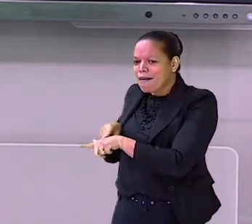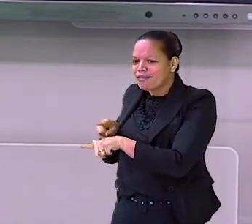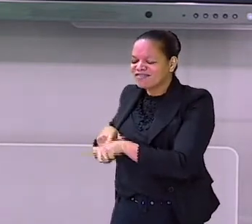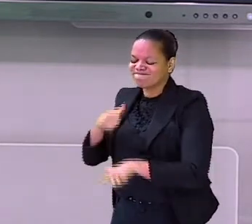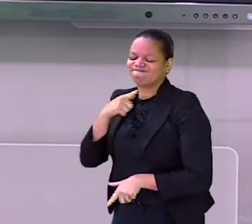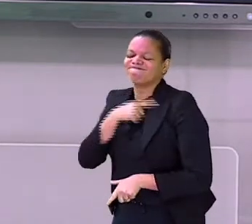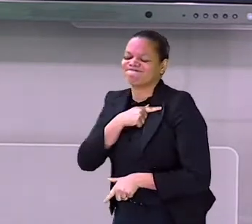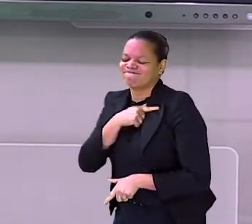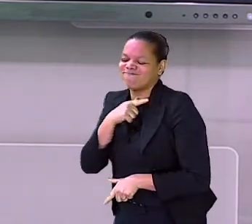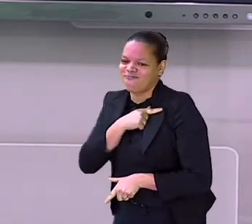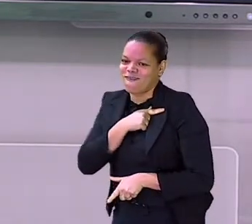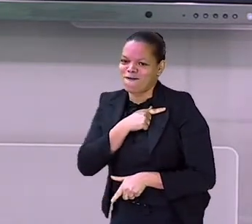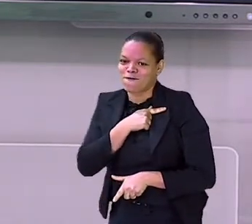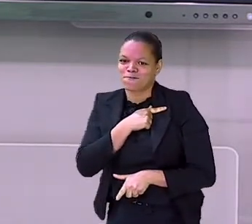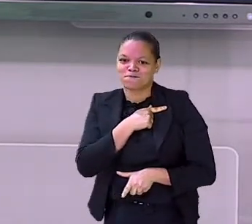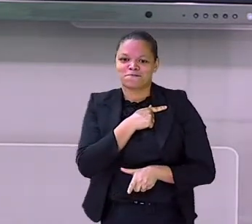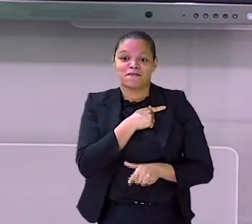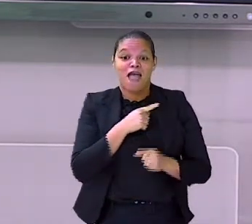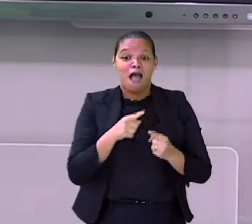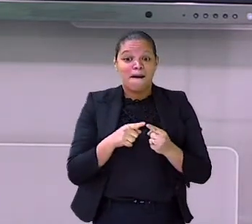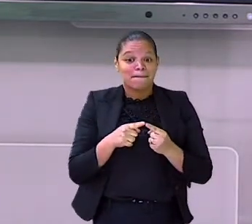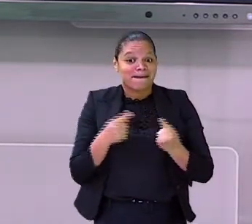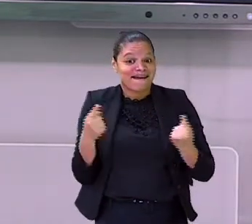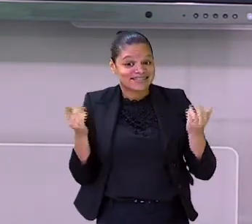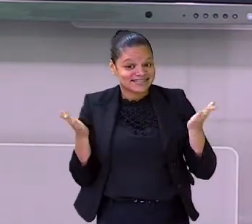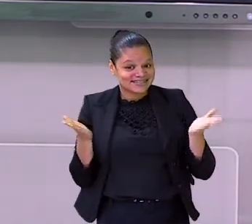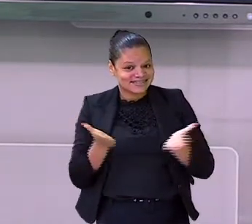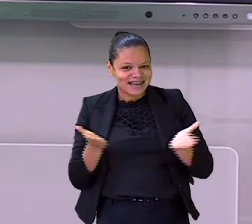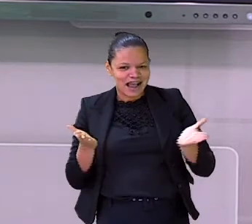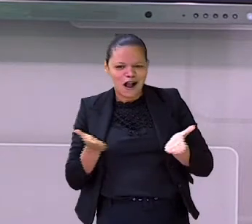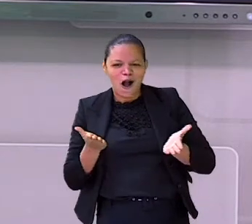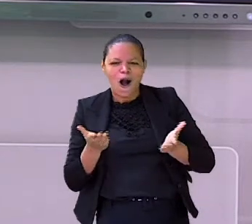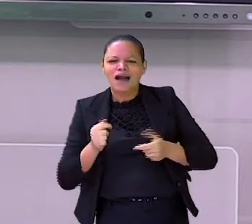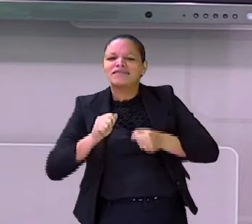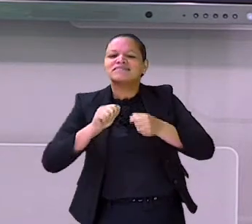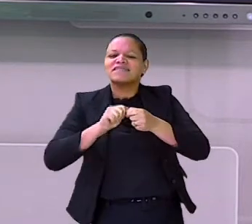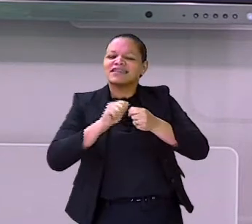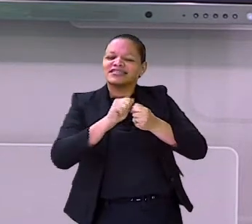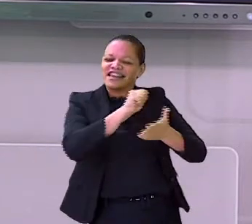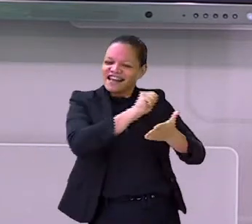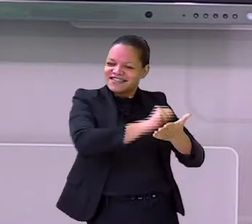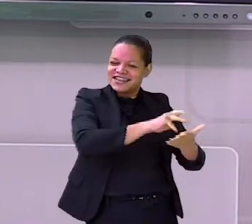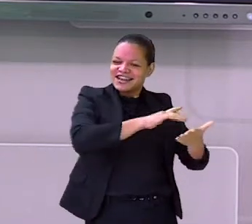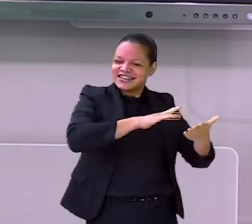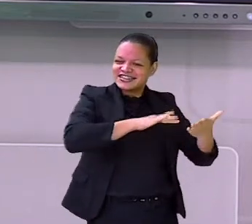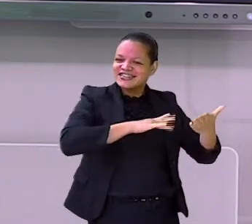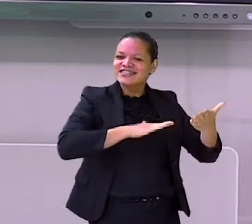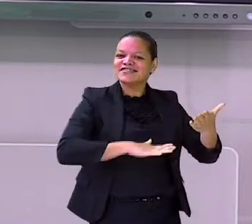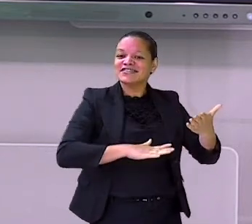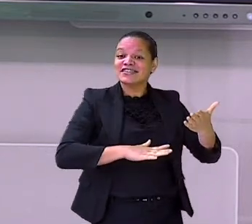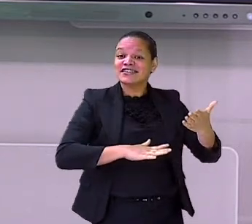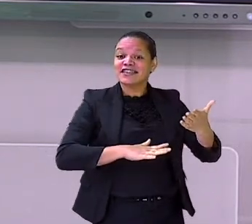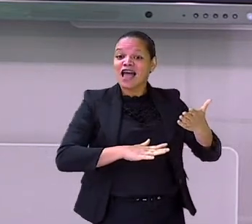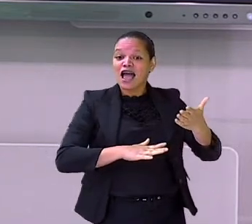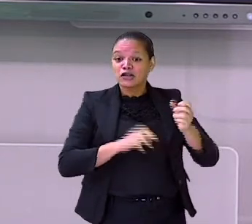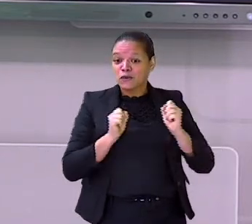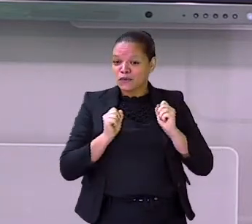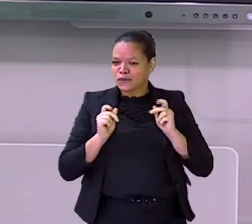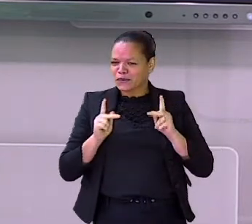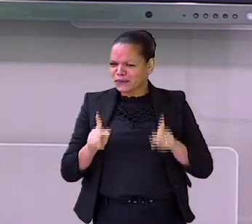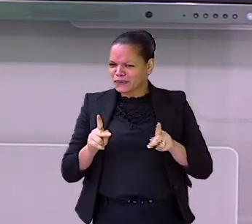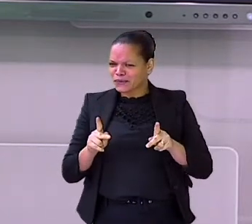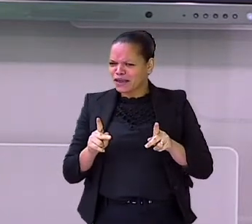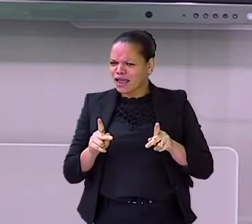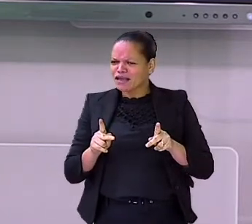saber se você aí realmente aprendeu tudo que essa fábula quis nos passar? Então,